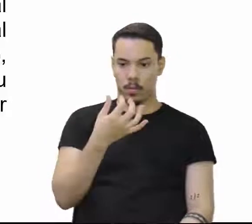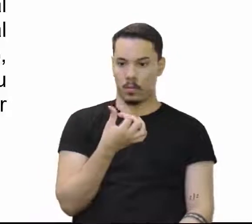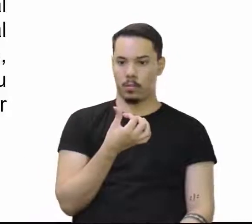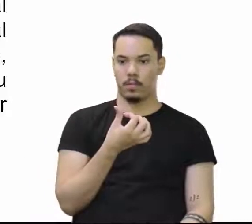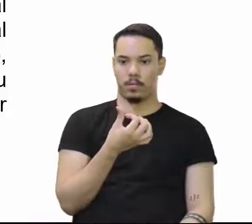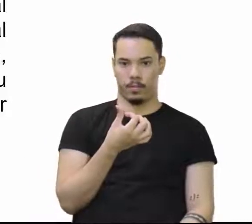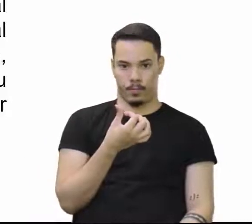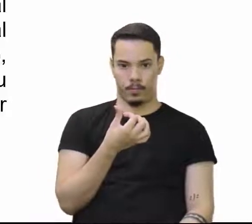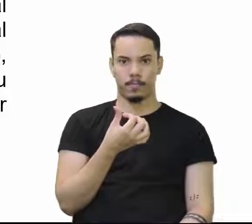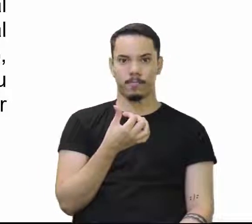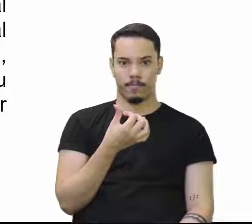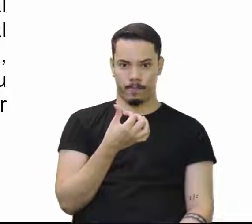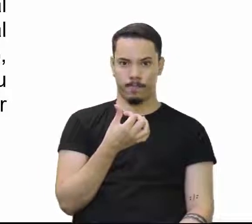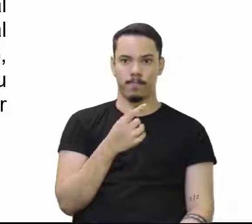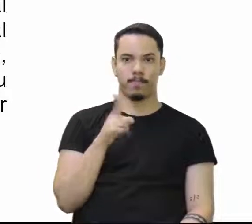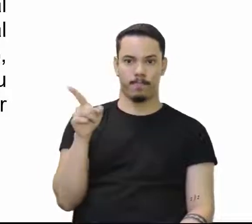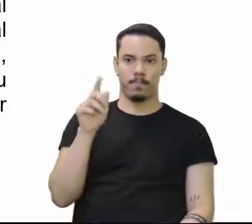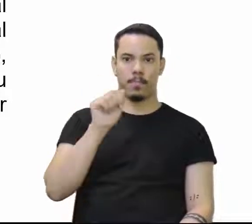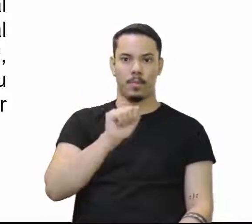1946, Aloysio Ferreira.